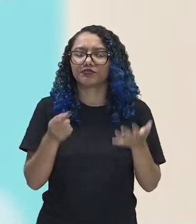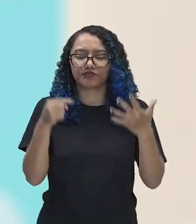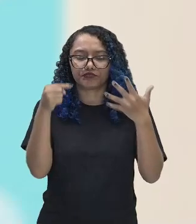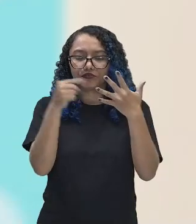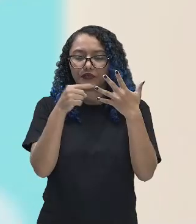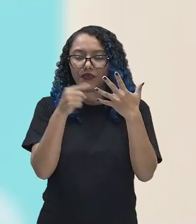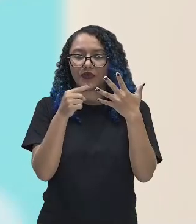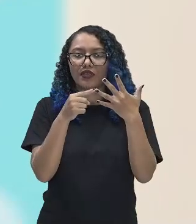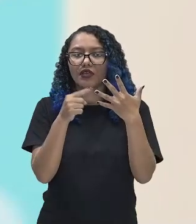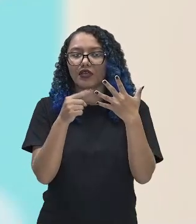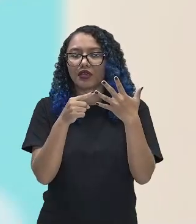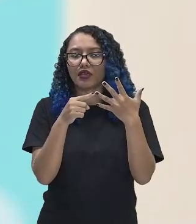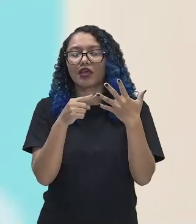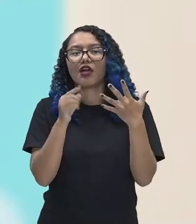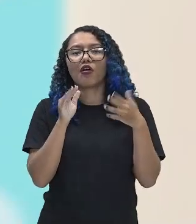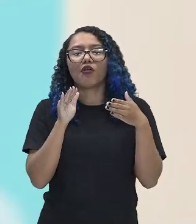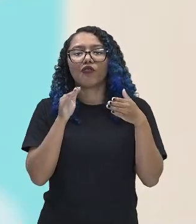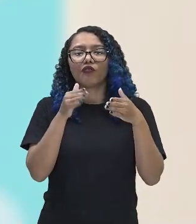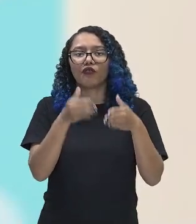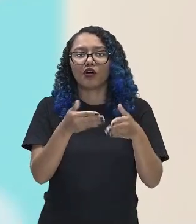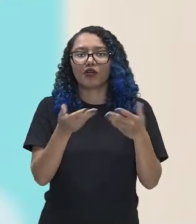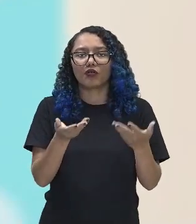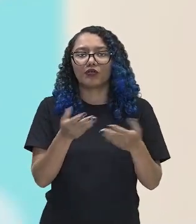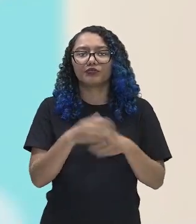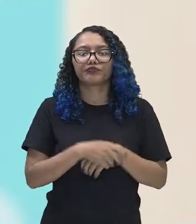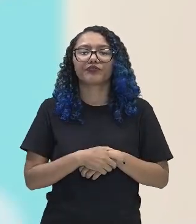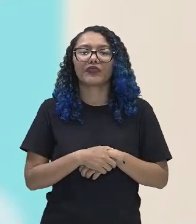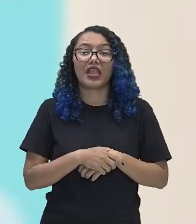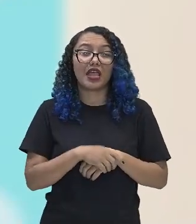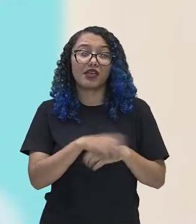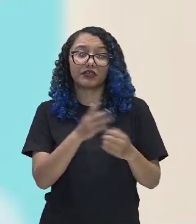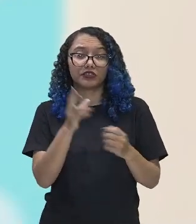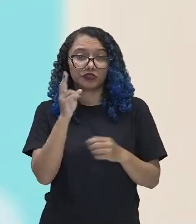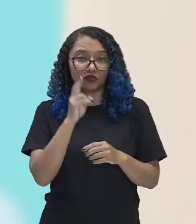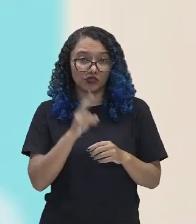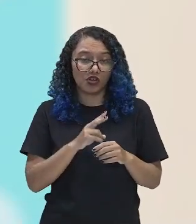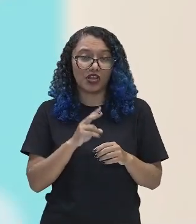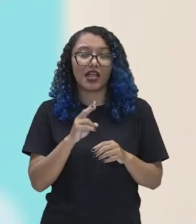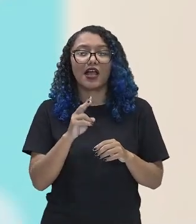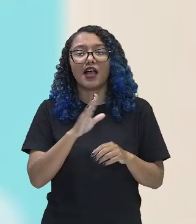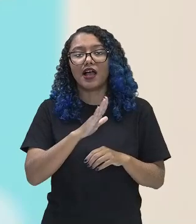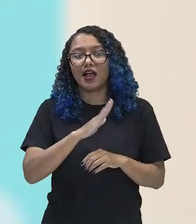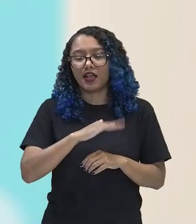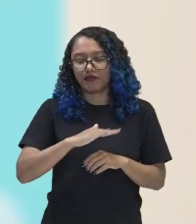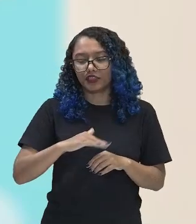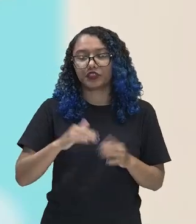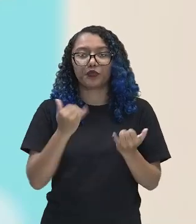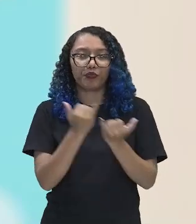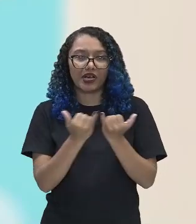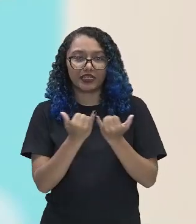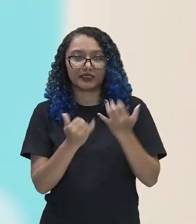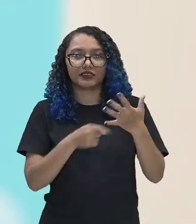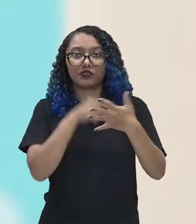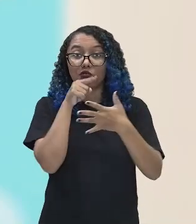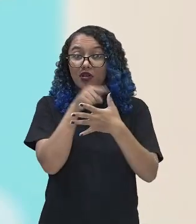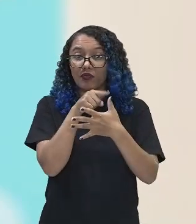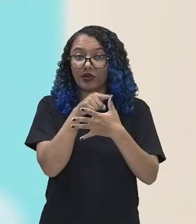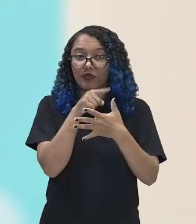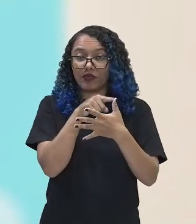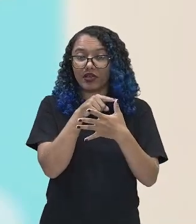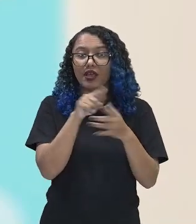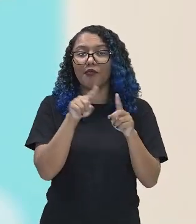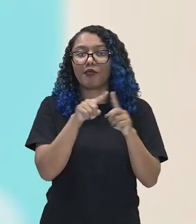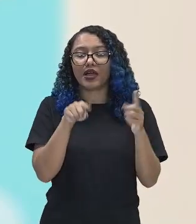vai ter essa questão mais voltada para a situação infantil, parecido um pouco ali com a Graça Graúna, enquanto o outro vai se voltar para o